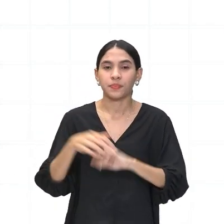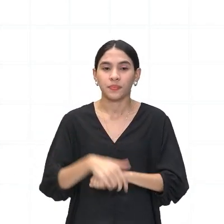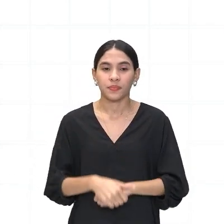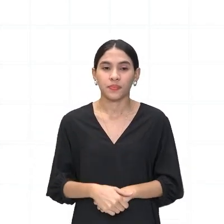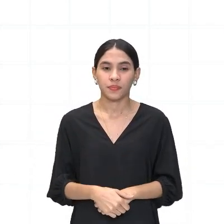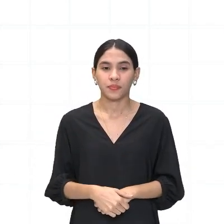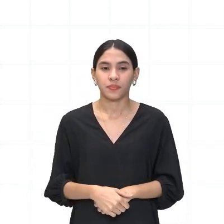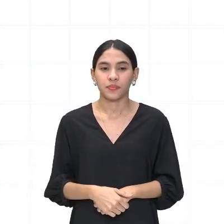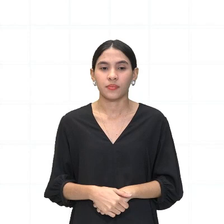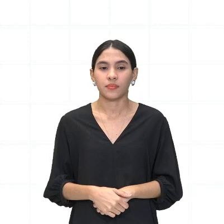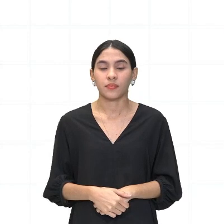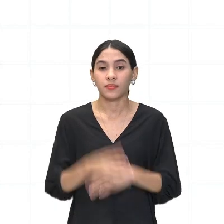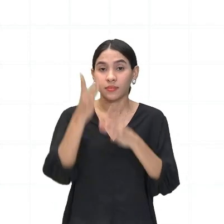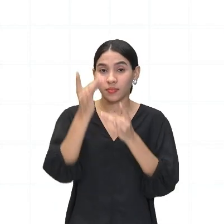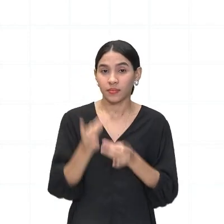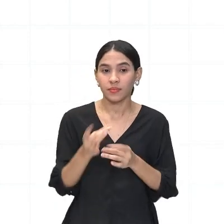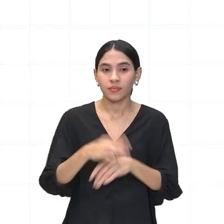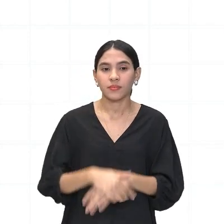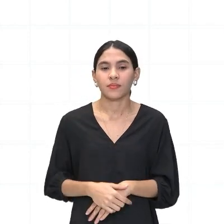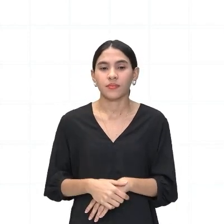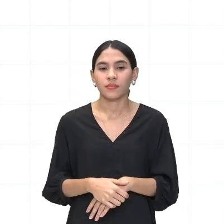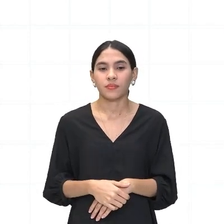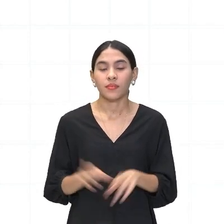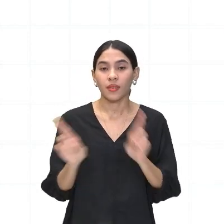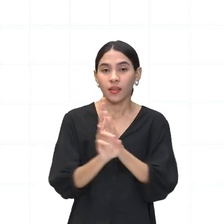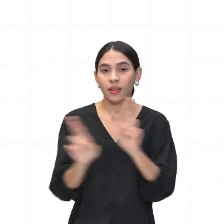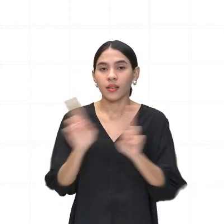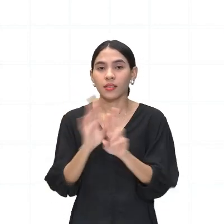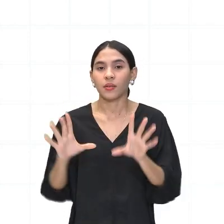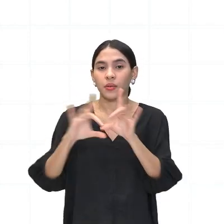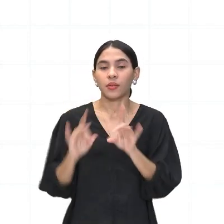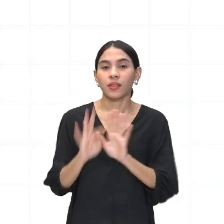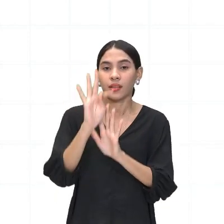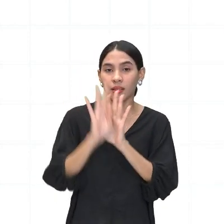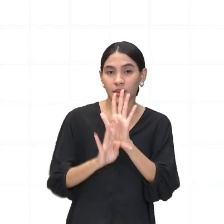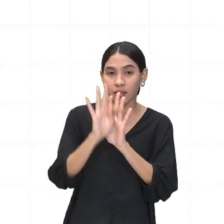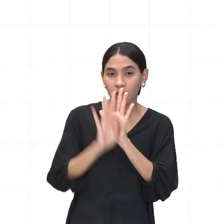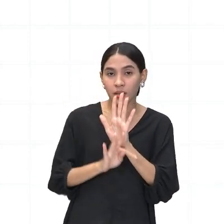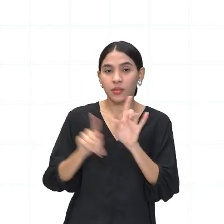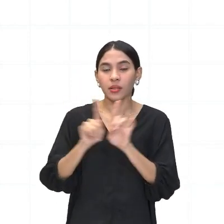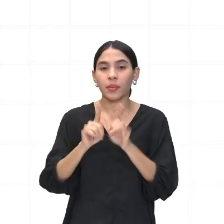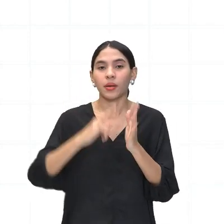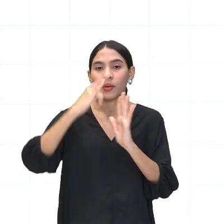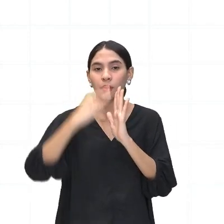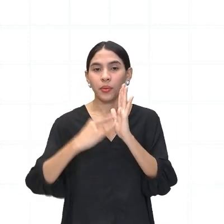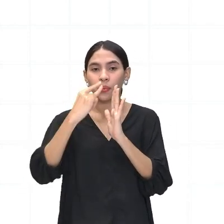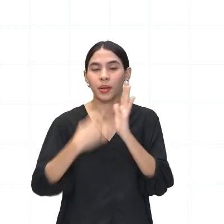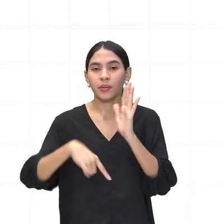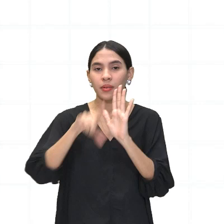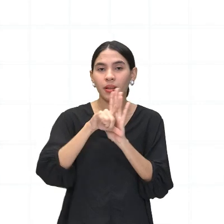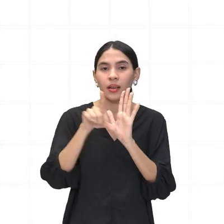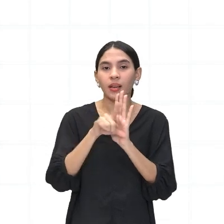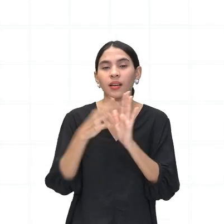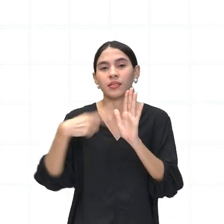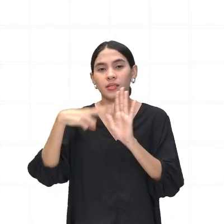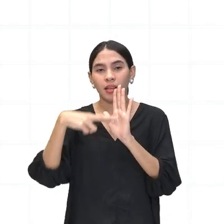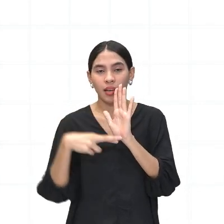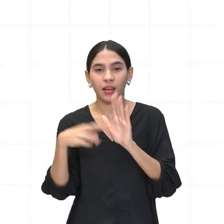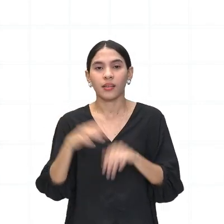e normativos, detalhamento, relação entre textos e documentos legais e